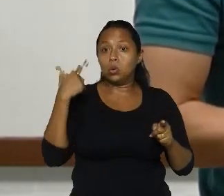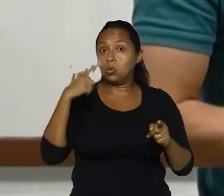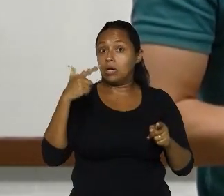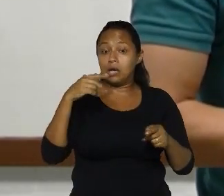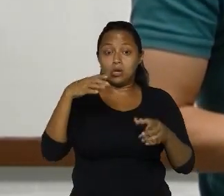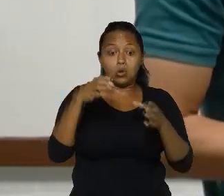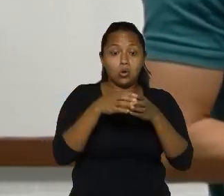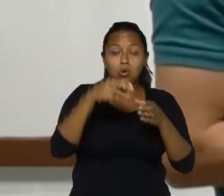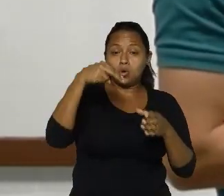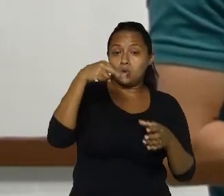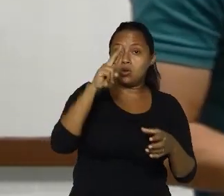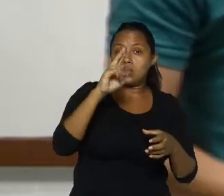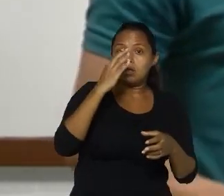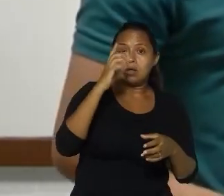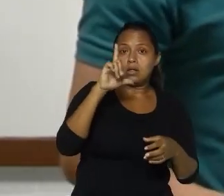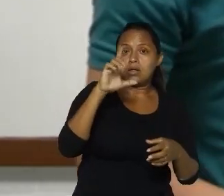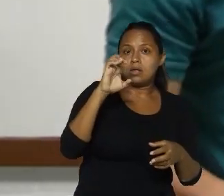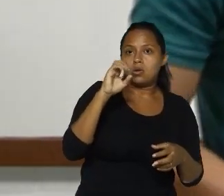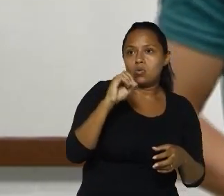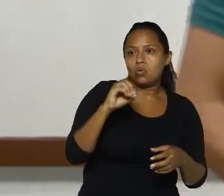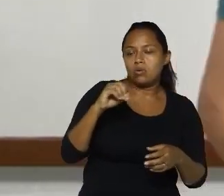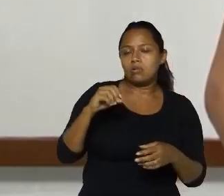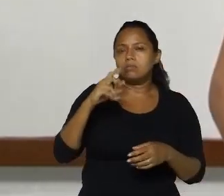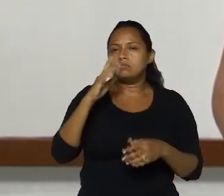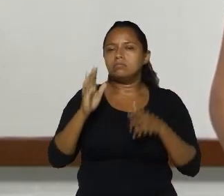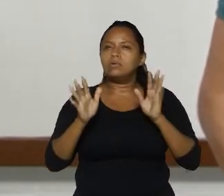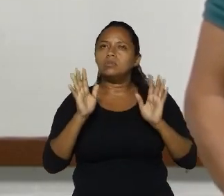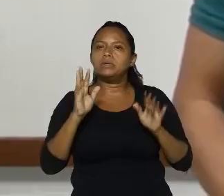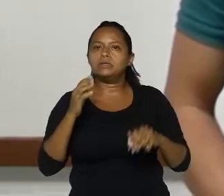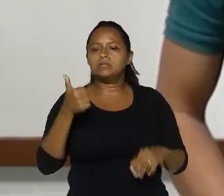núcleo. Essas células, elas vivem cerca